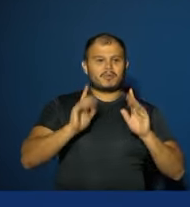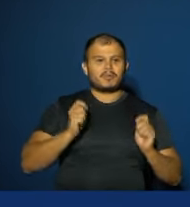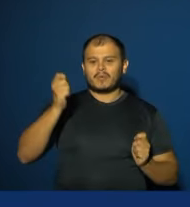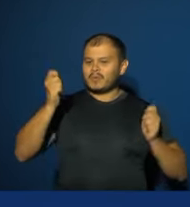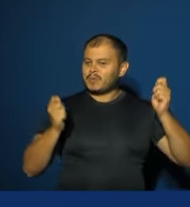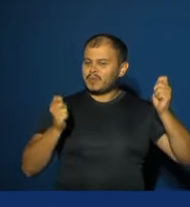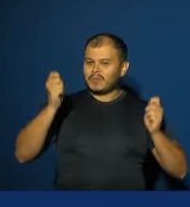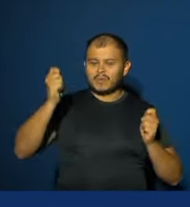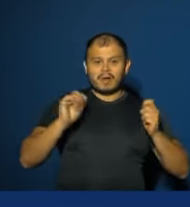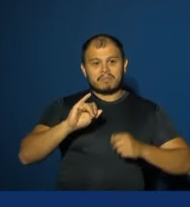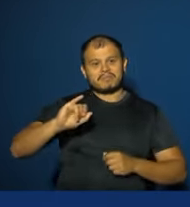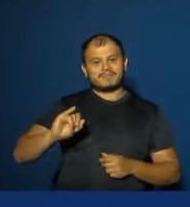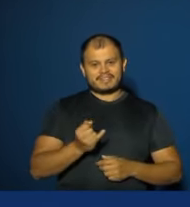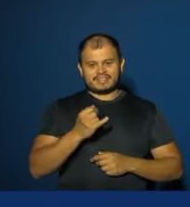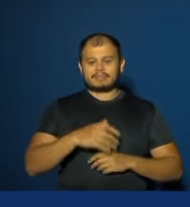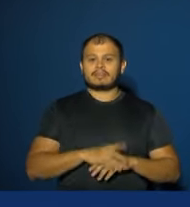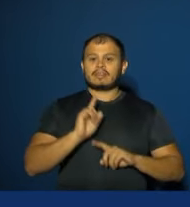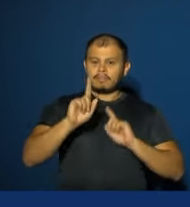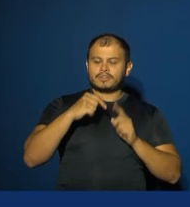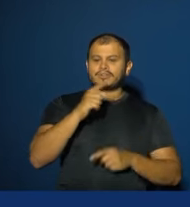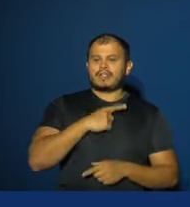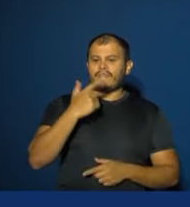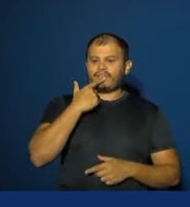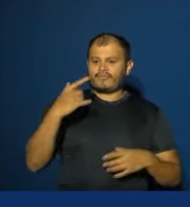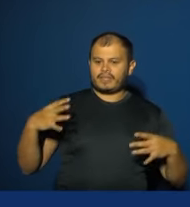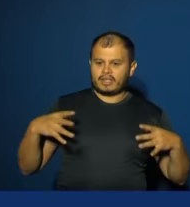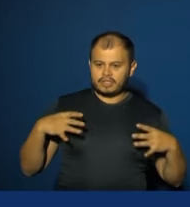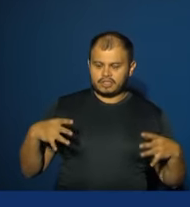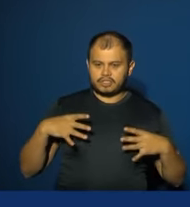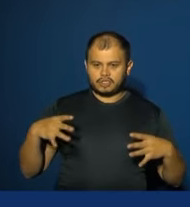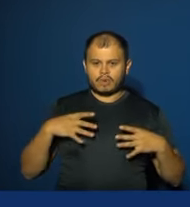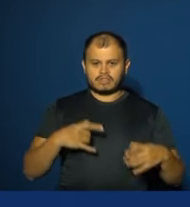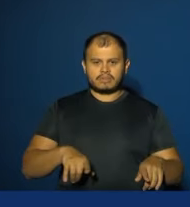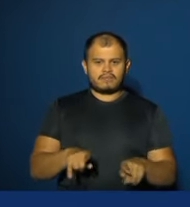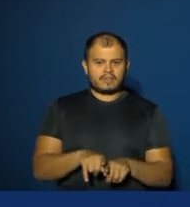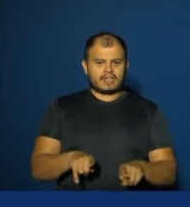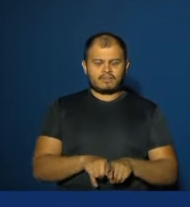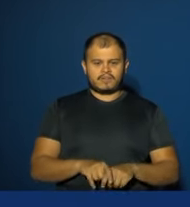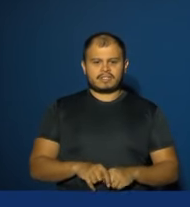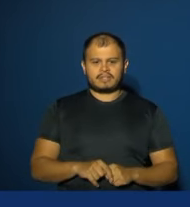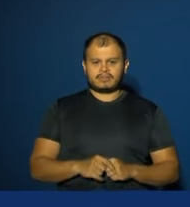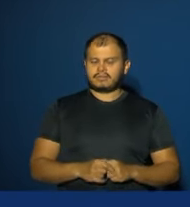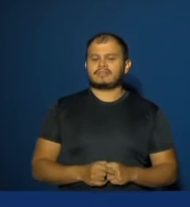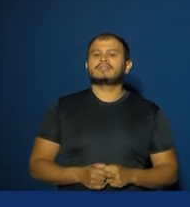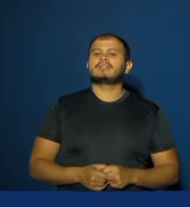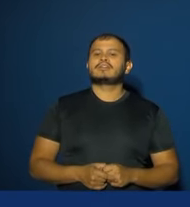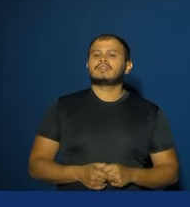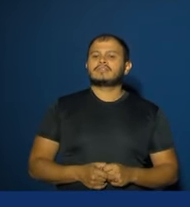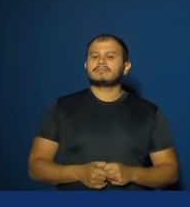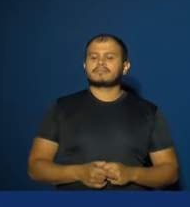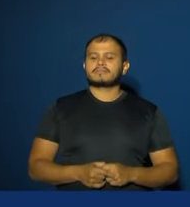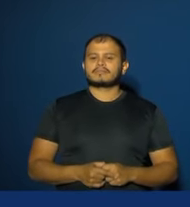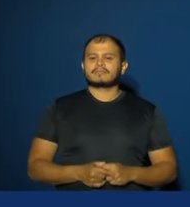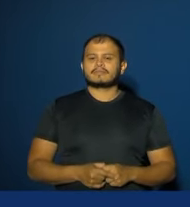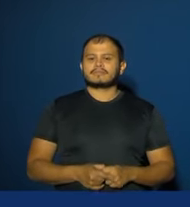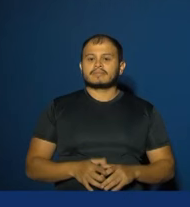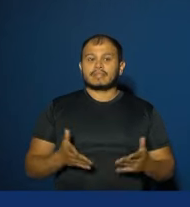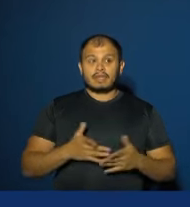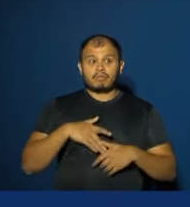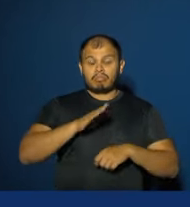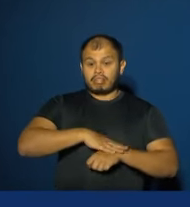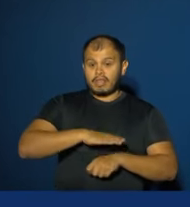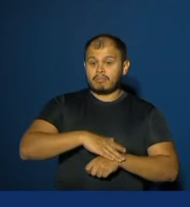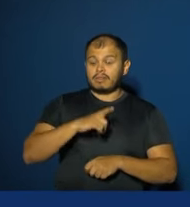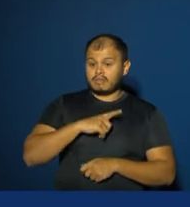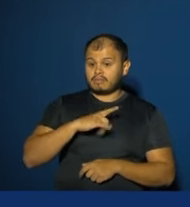né? E depois a gente tem feriado, a gente tem São João e eleição. E o tempo conta